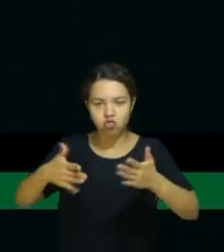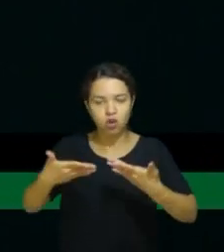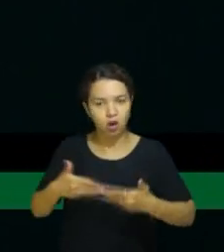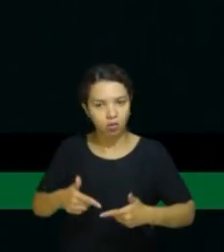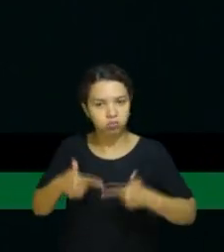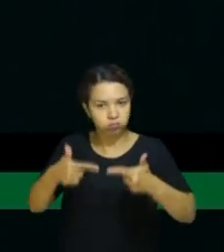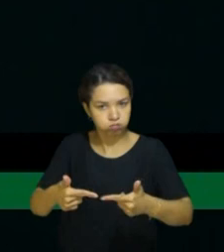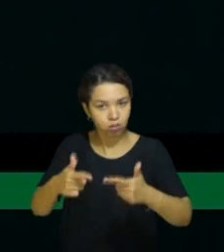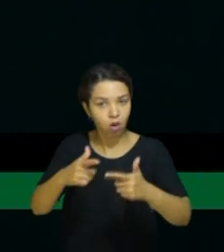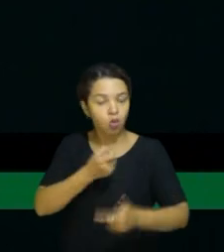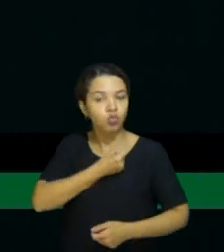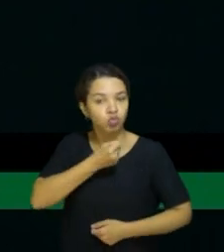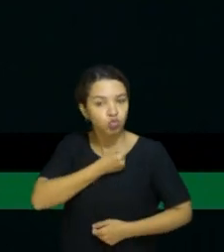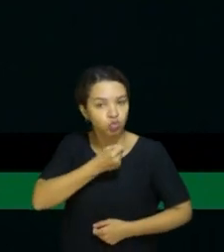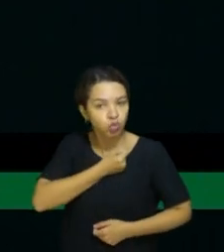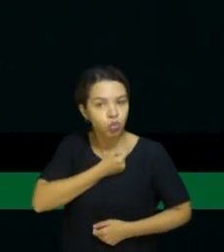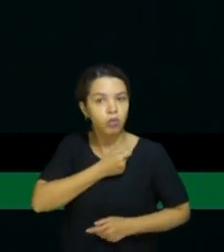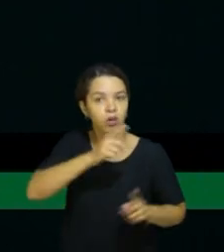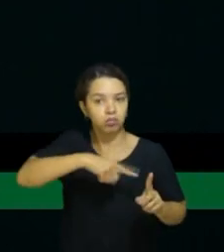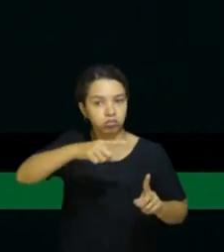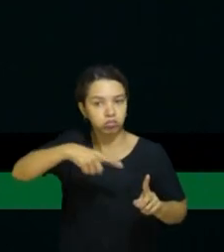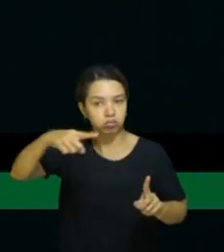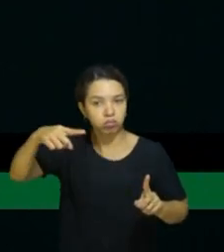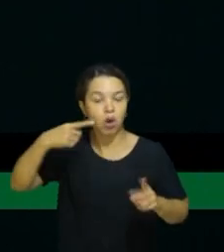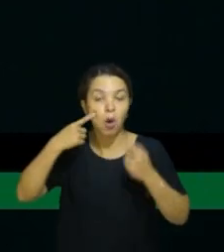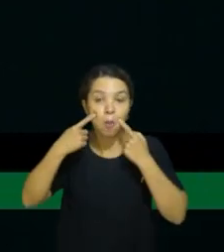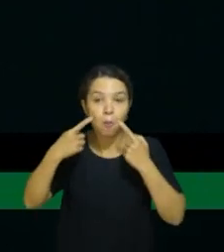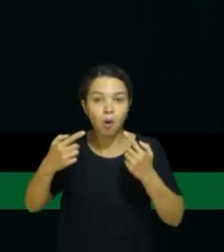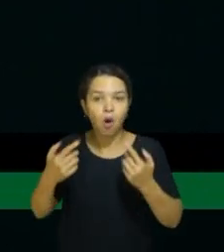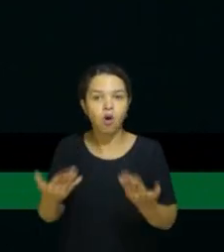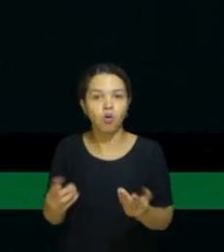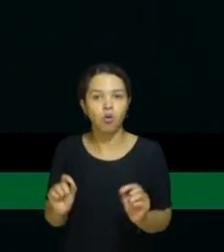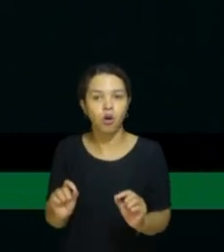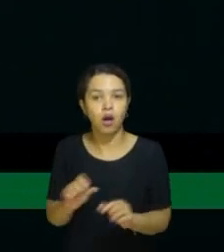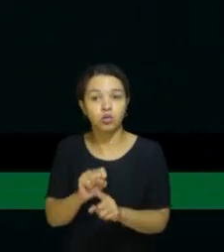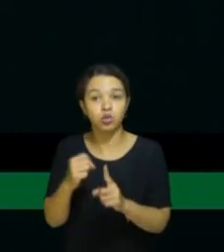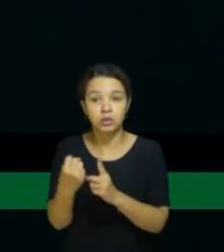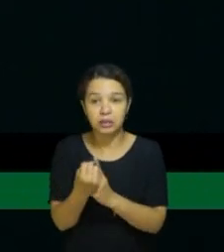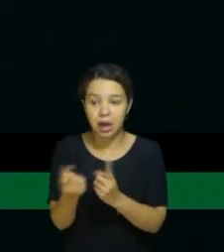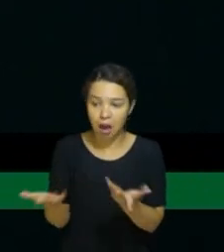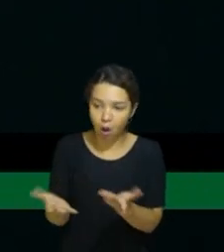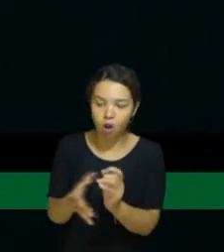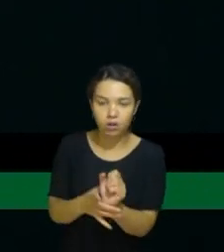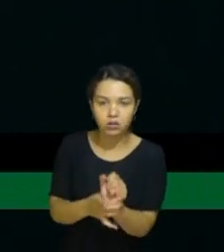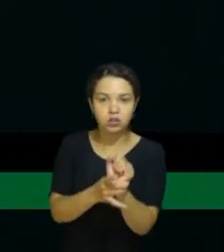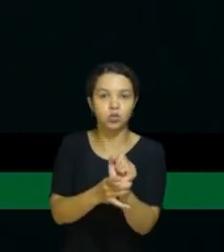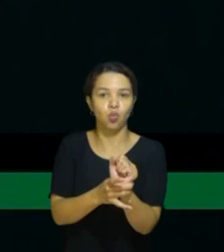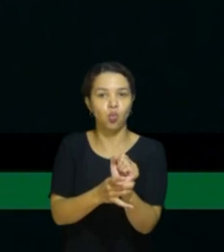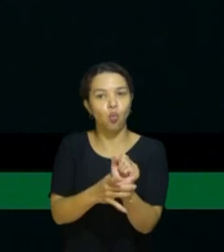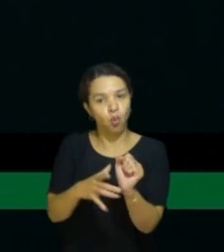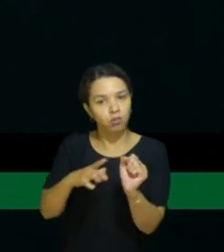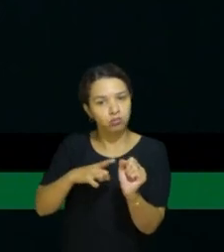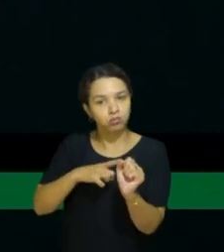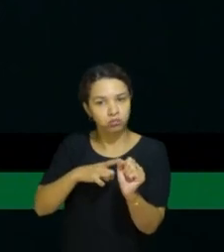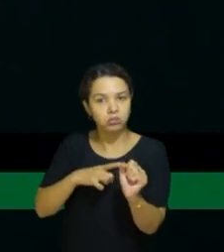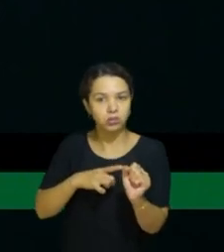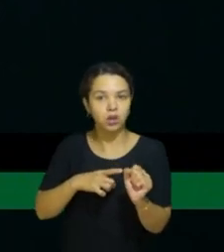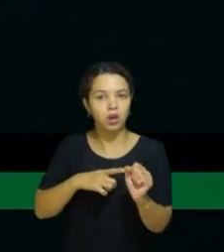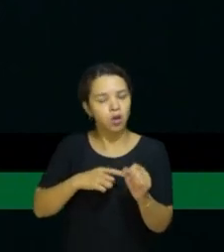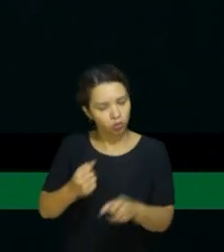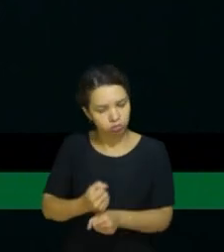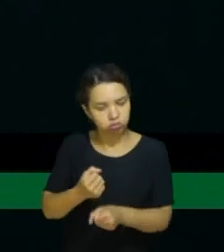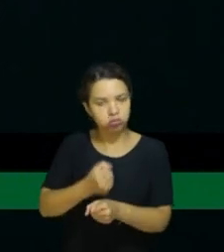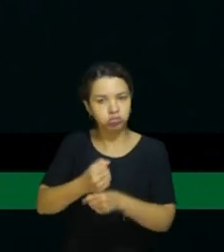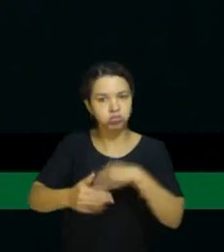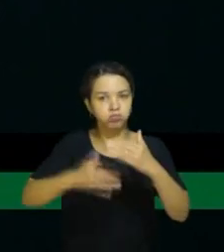os números mostram que nós vivemos uma uma sociedade relativamente segura Então se avançou muito se construiu muito em